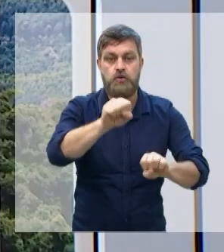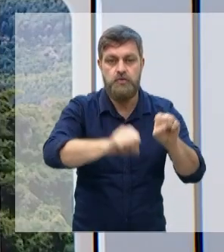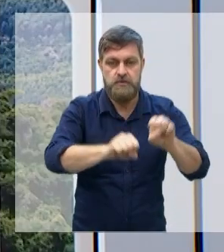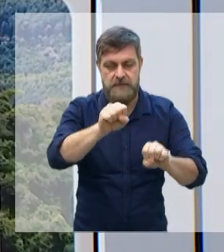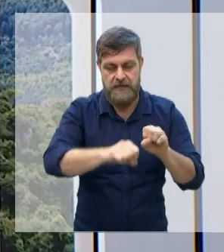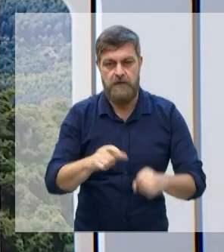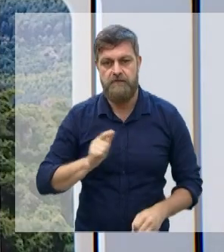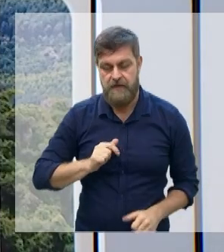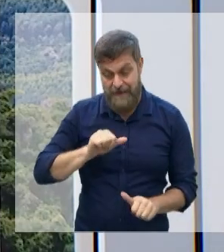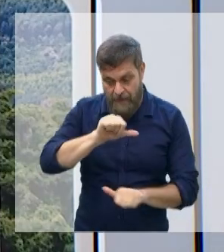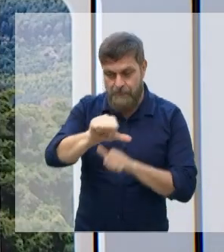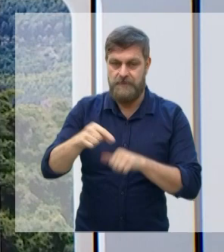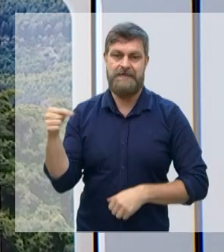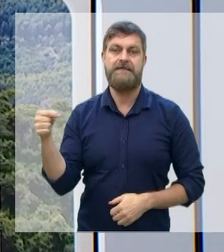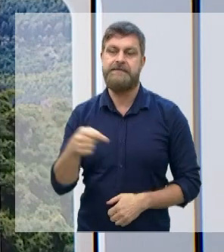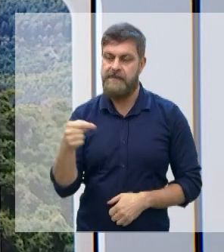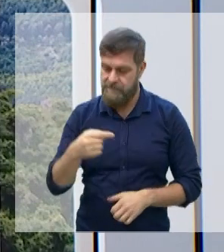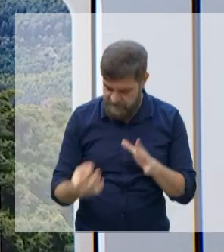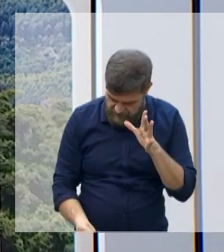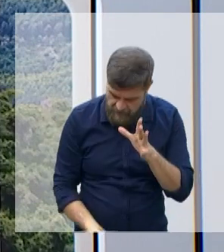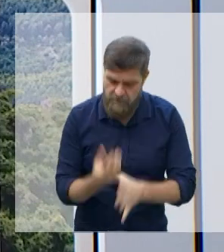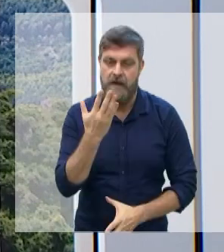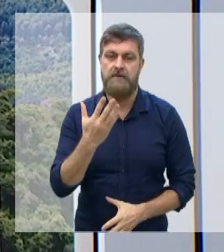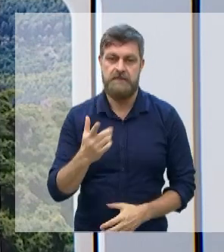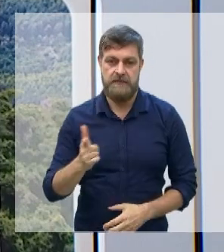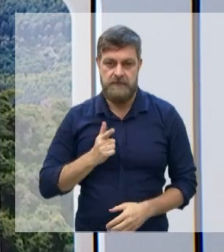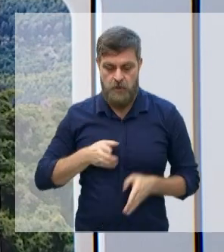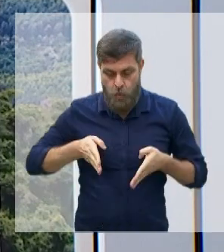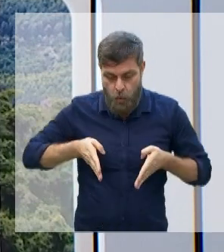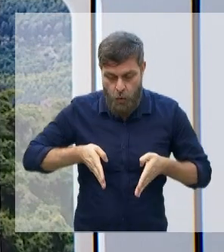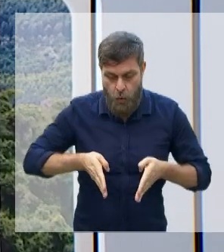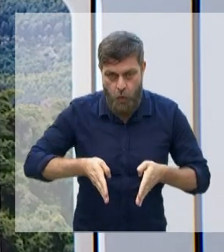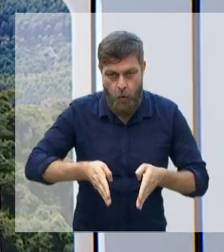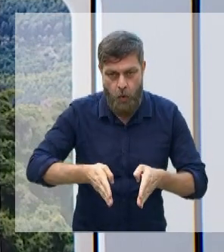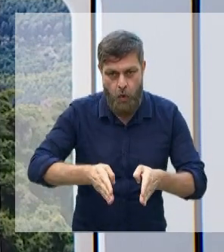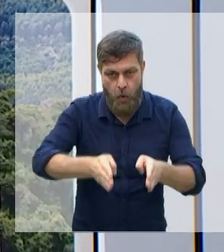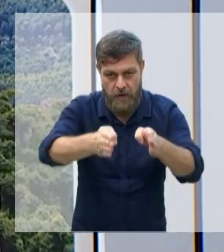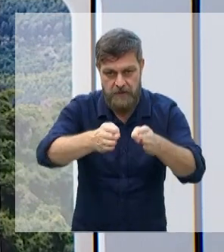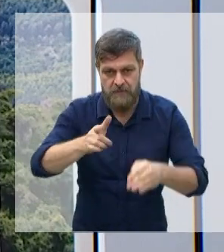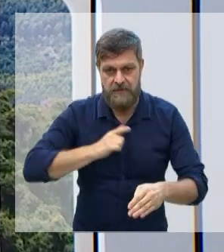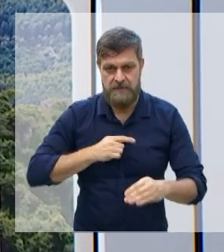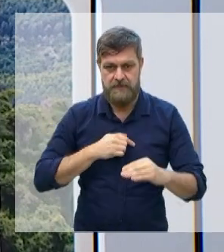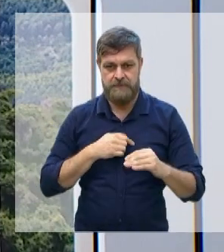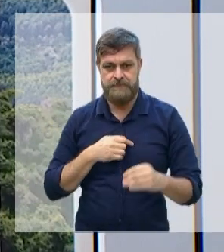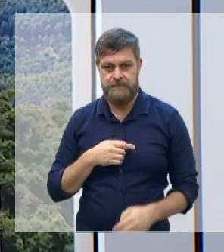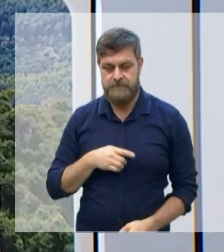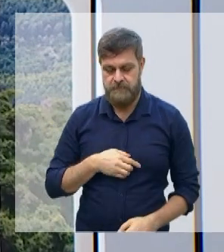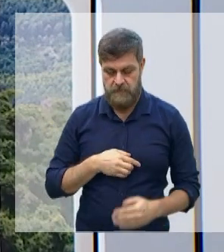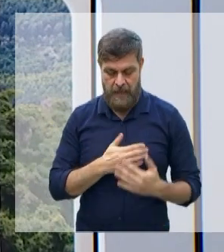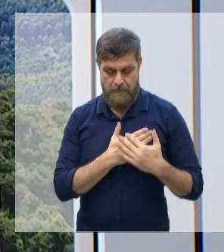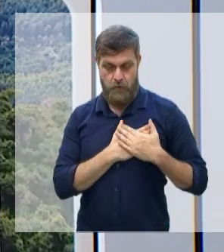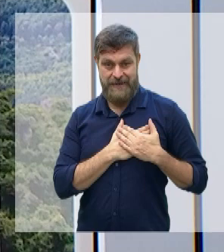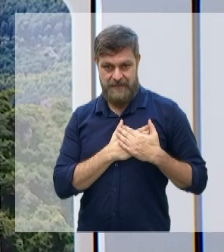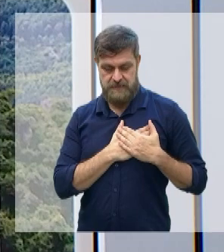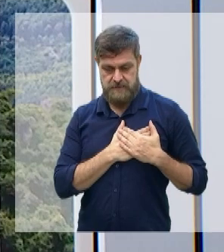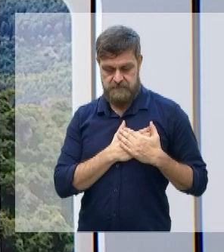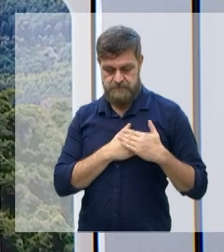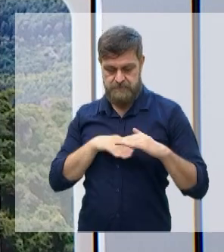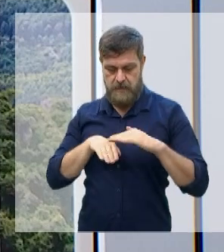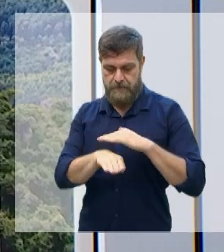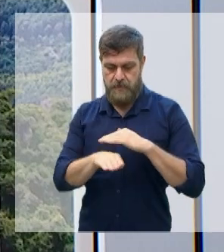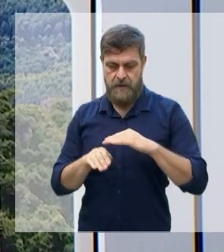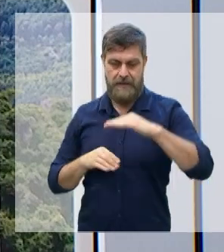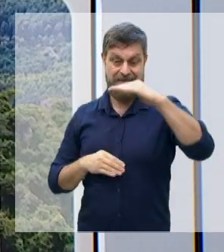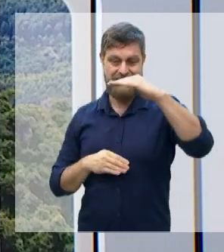expressiva ali então o corredor br e que vai passar por cima porque vai passar em cima da moreiras ele não vai